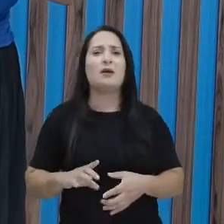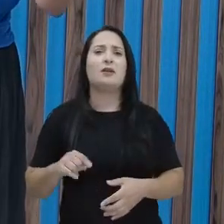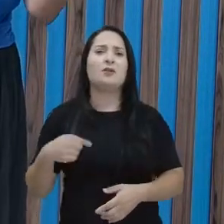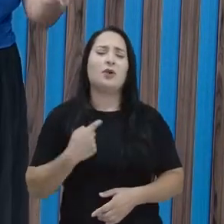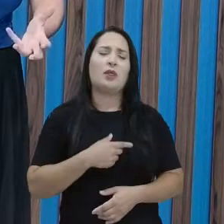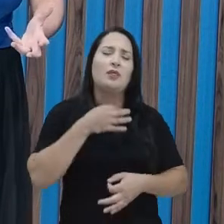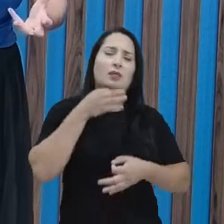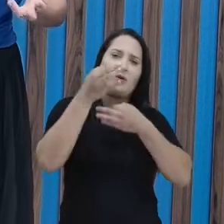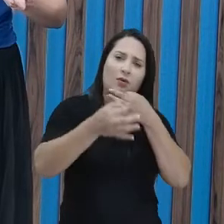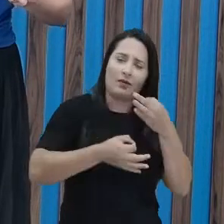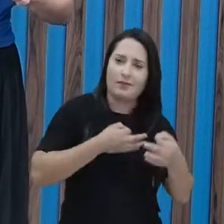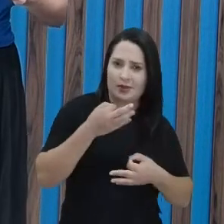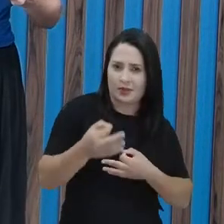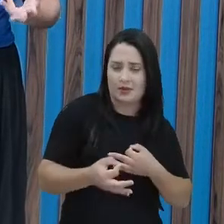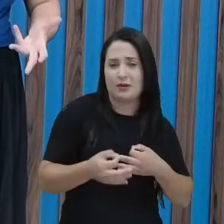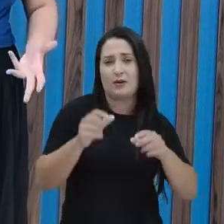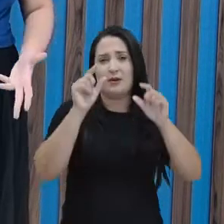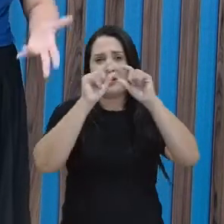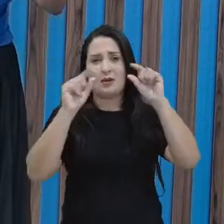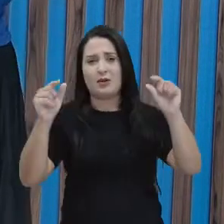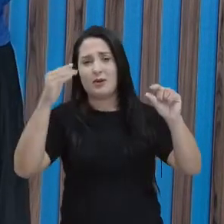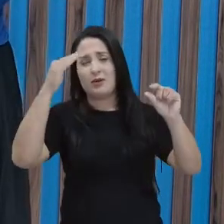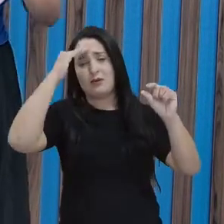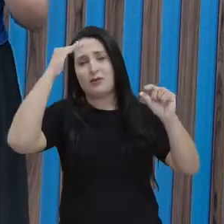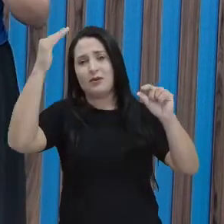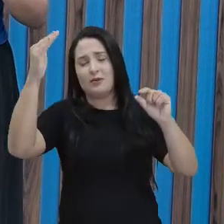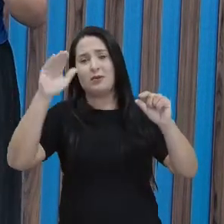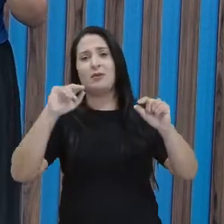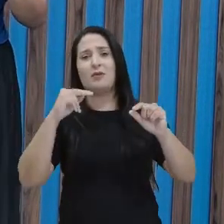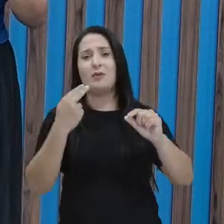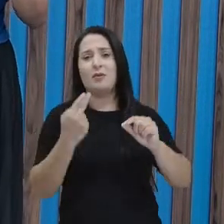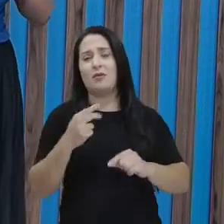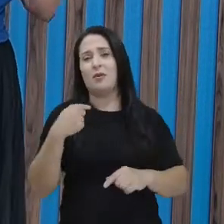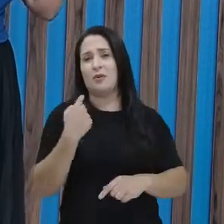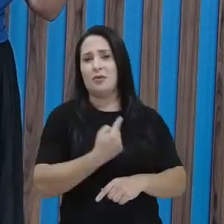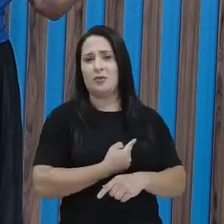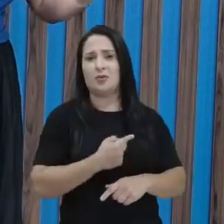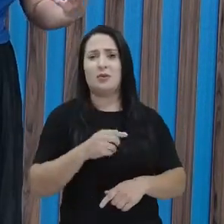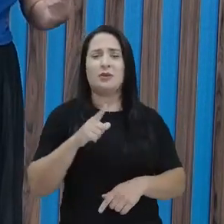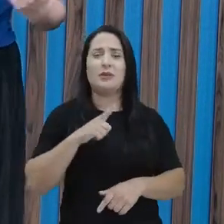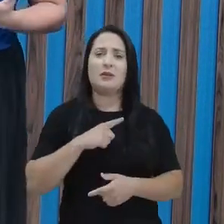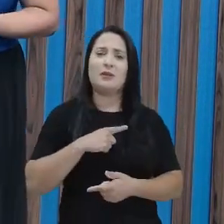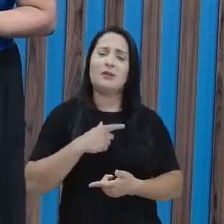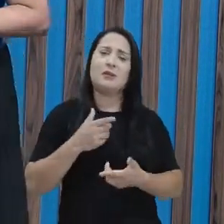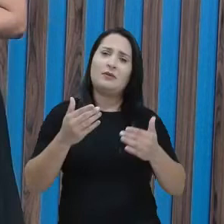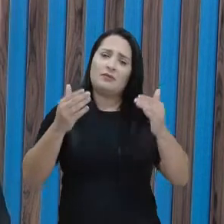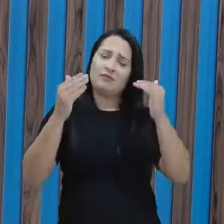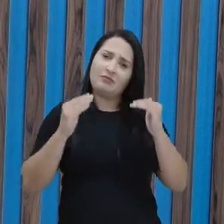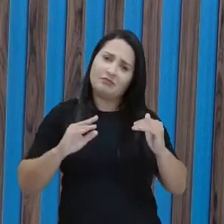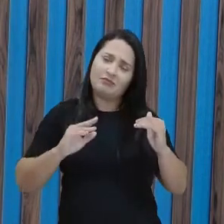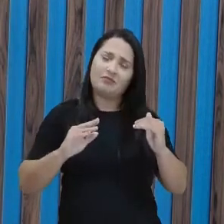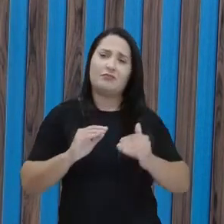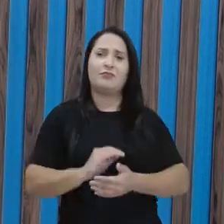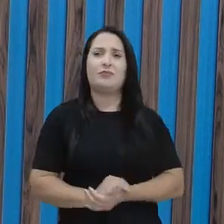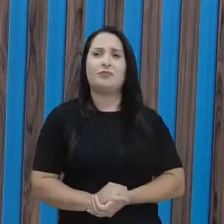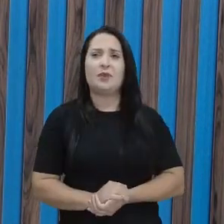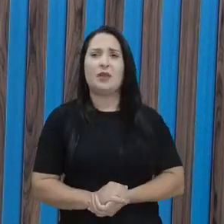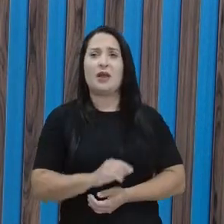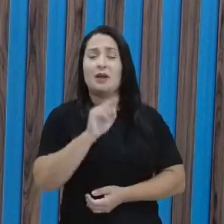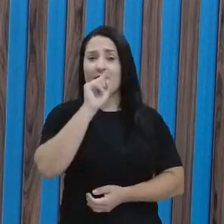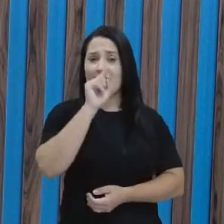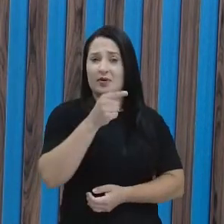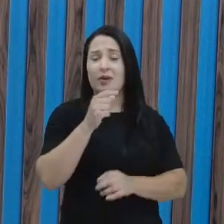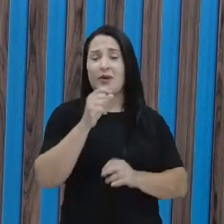um comentário sobre a oração principal, ou porque a gente vai usar um aposto. Ó, a vírgula pode